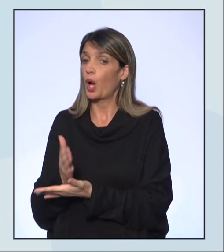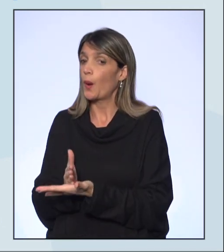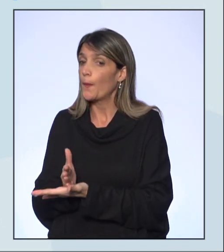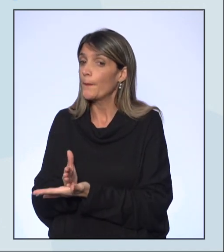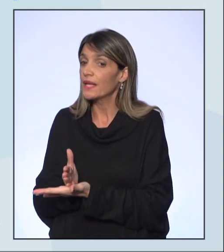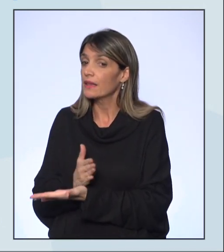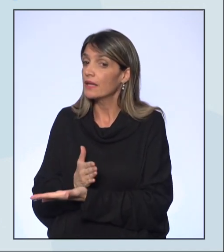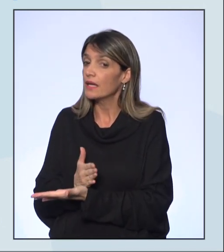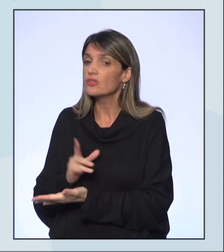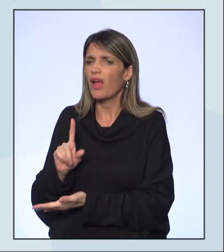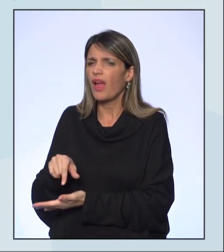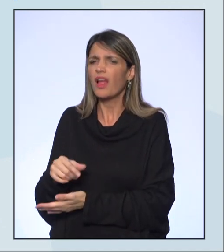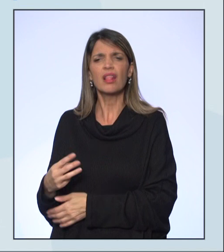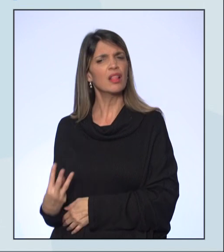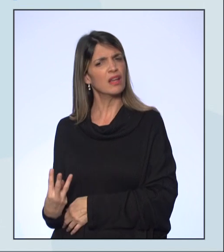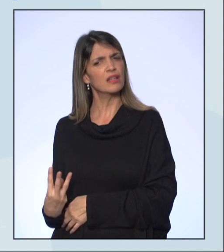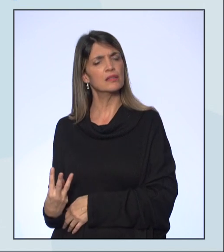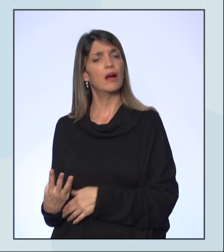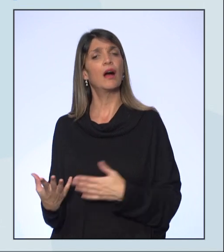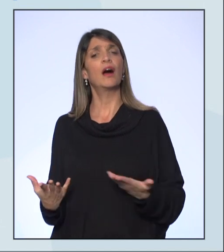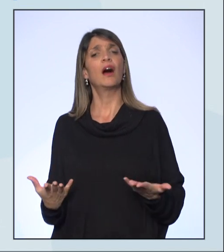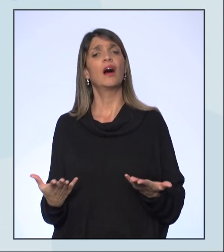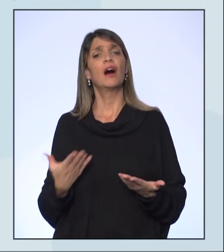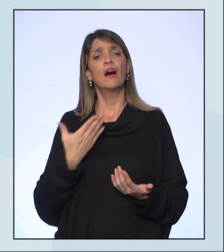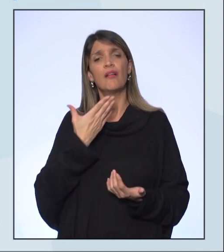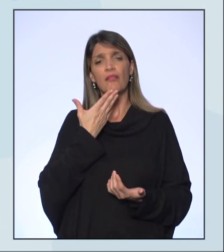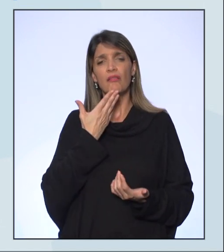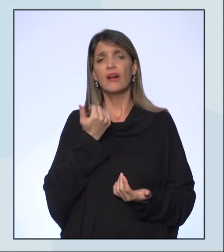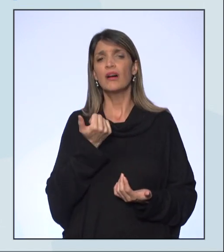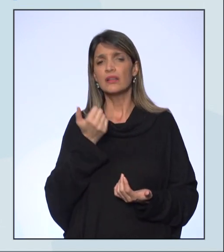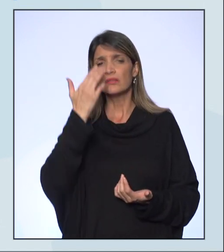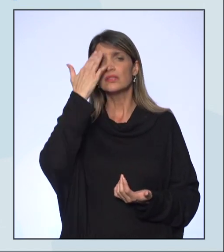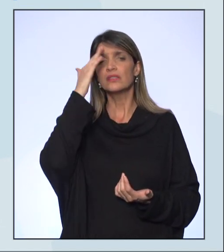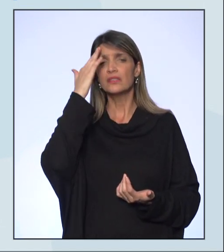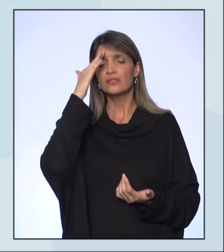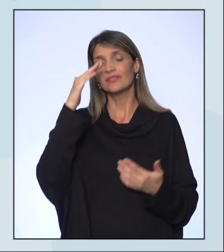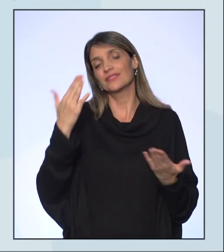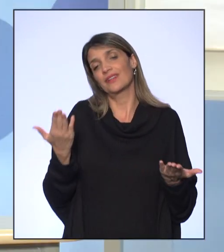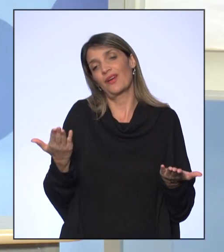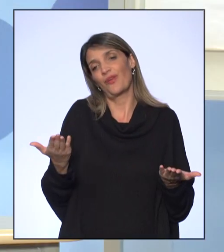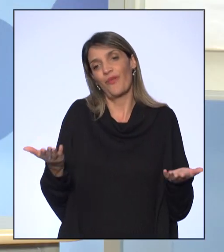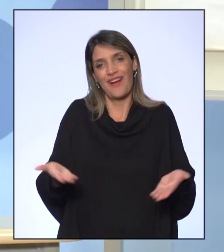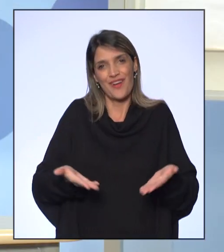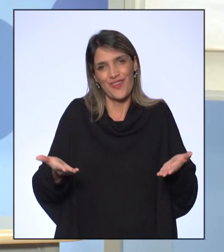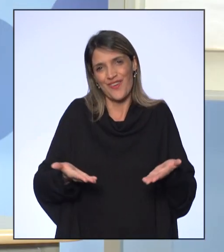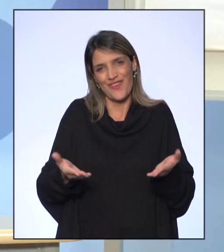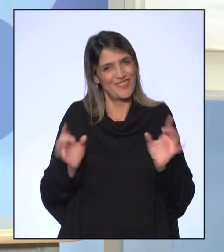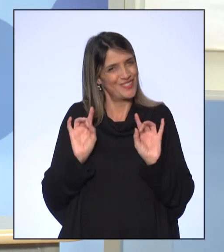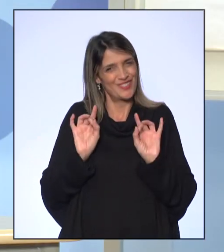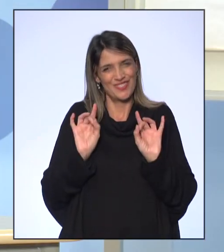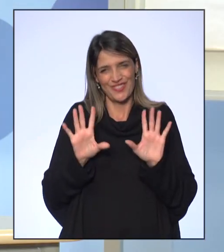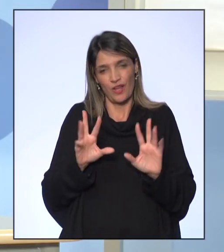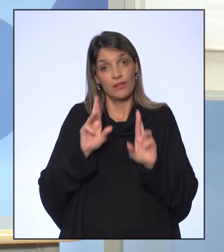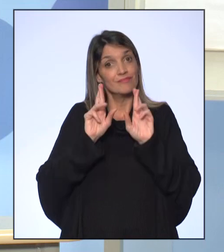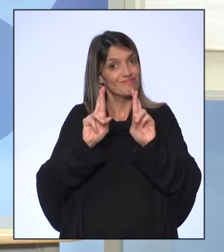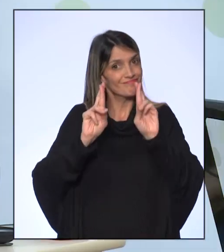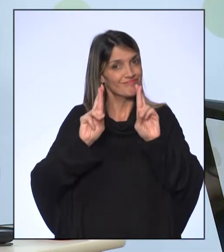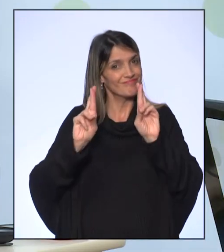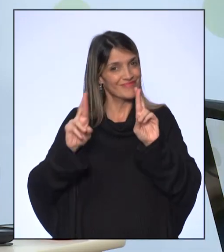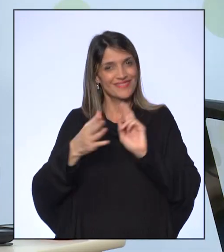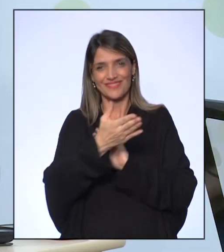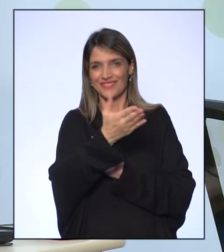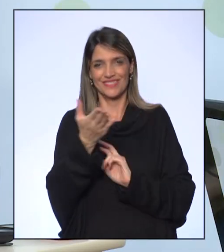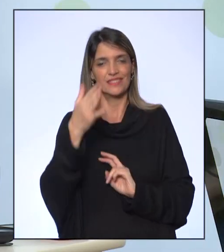né? Agora ficou mole, hein? Beleza? Vamos fechar por aqui, Jonas? Por aqui tá tranquilo. Espero, gente, que vocês